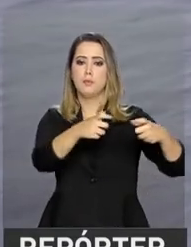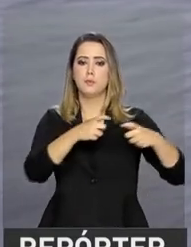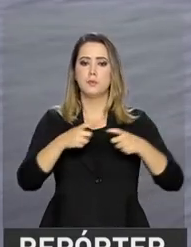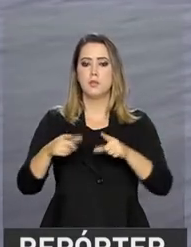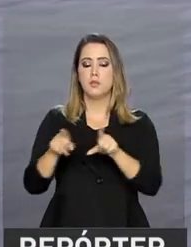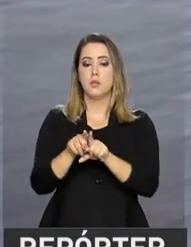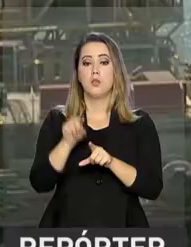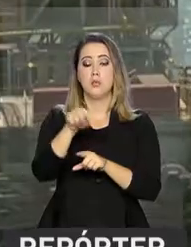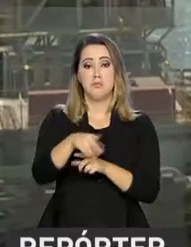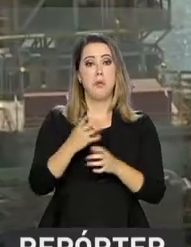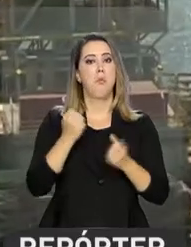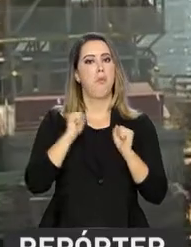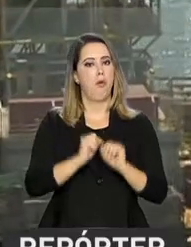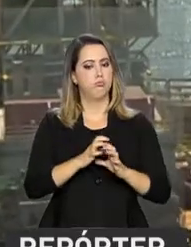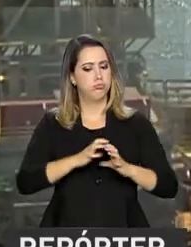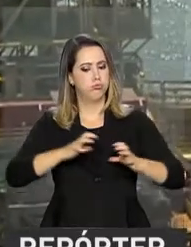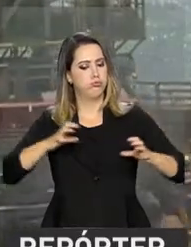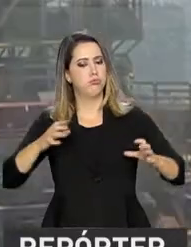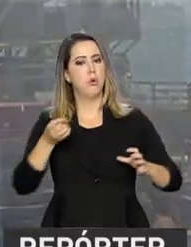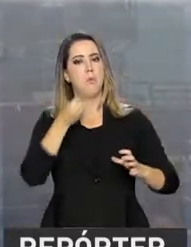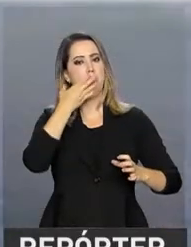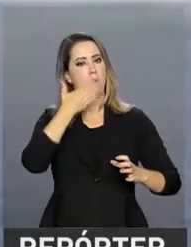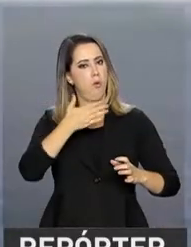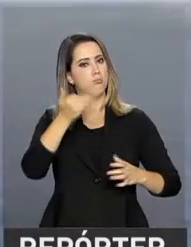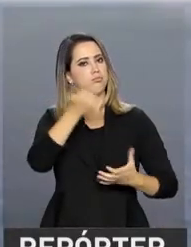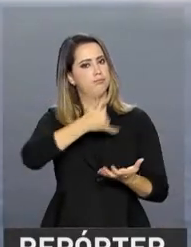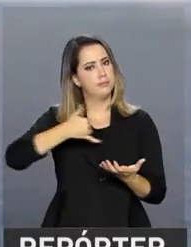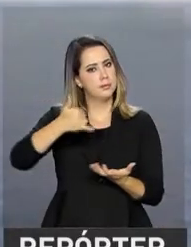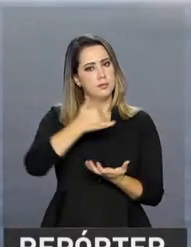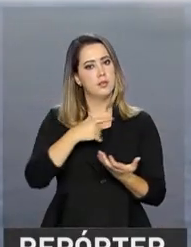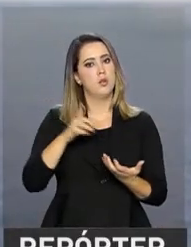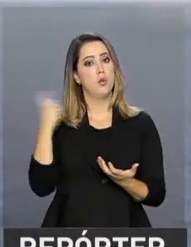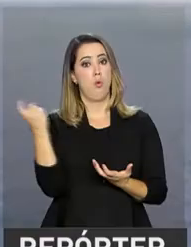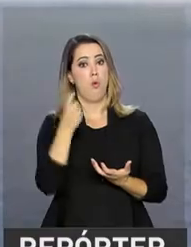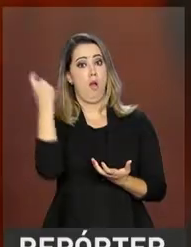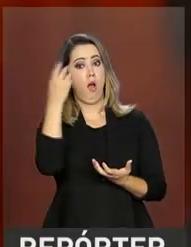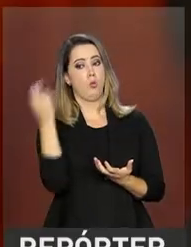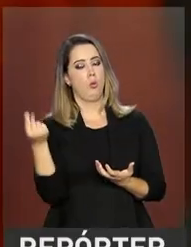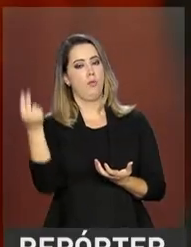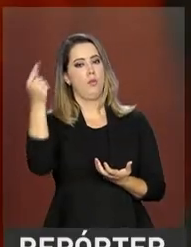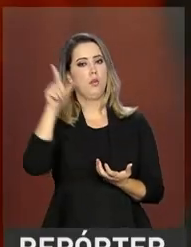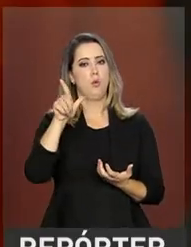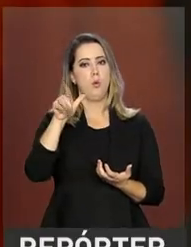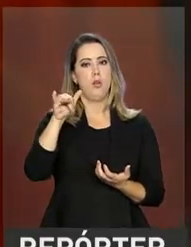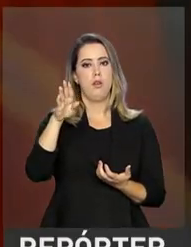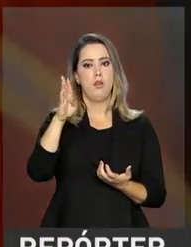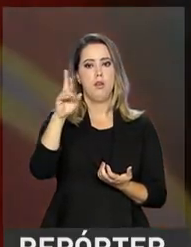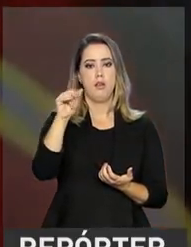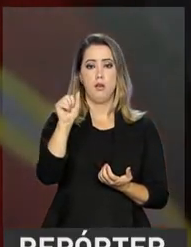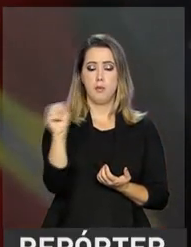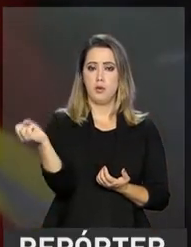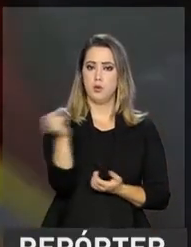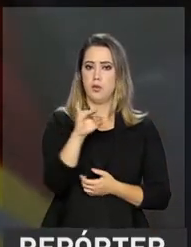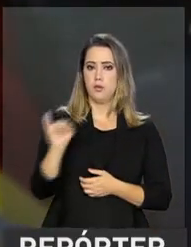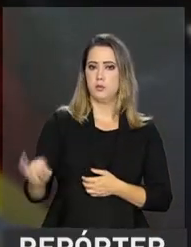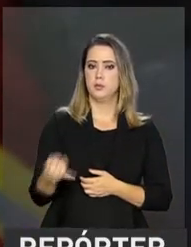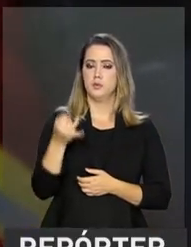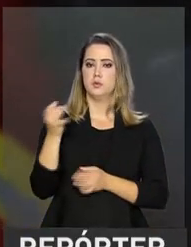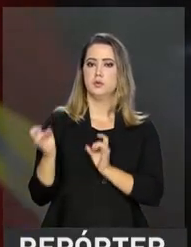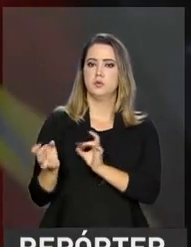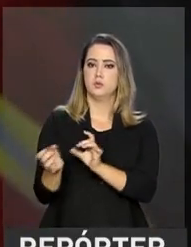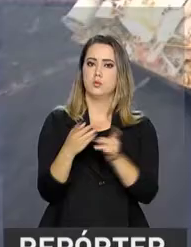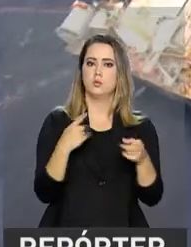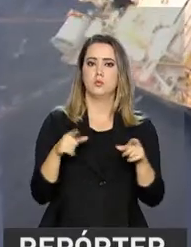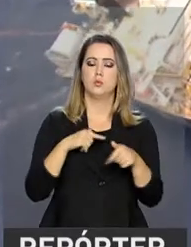potencial de produção boa qualidade do óleo e alto valor comercial libra uma nova oportunidade de negócios a